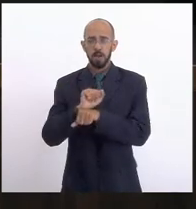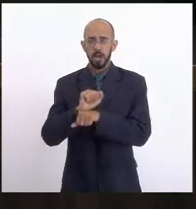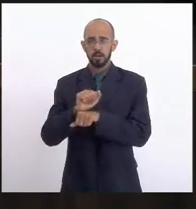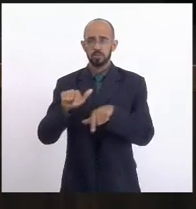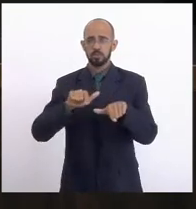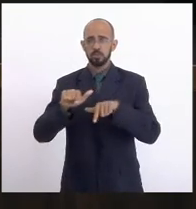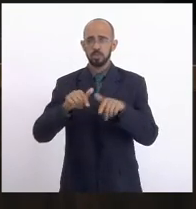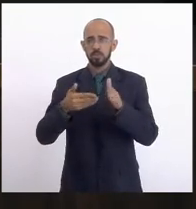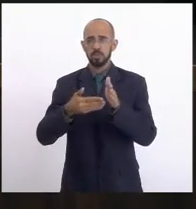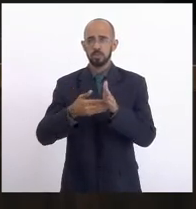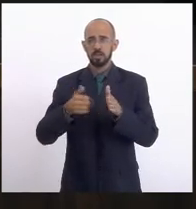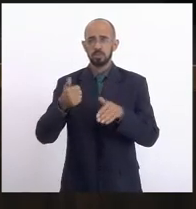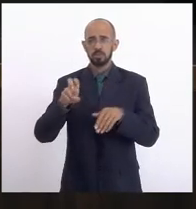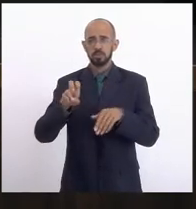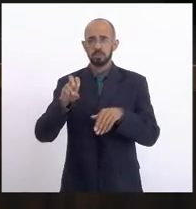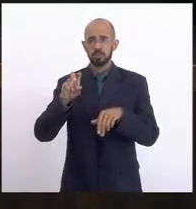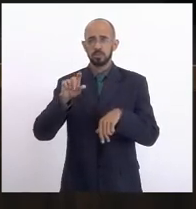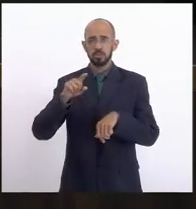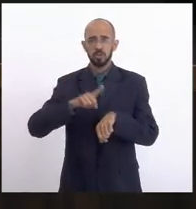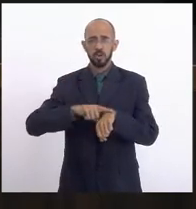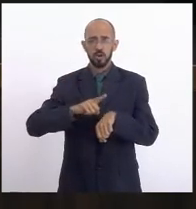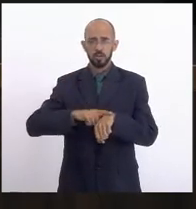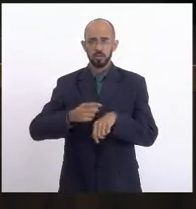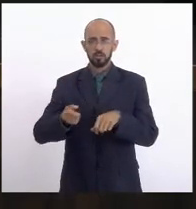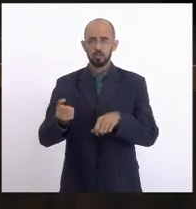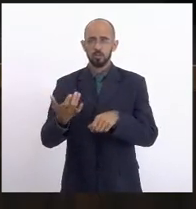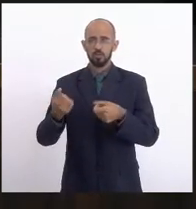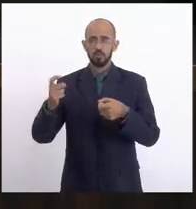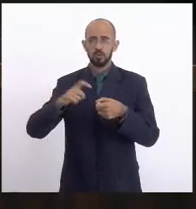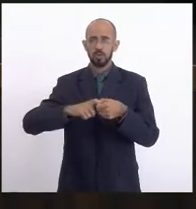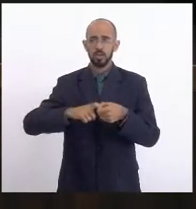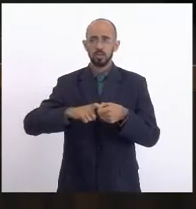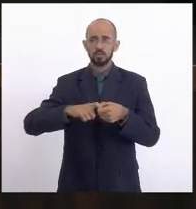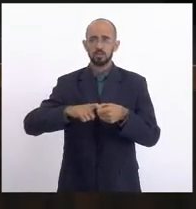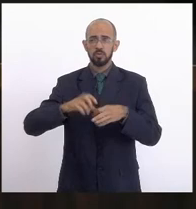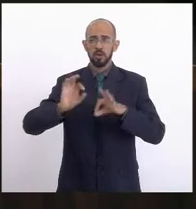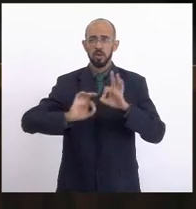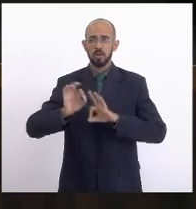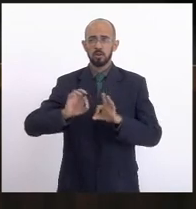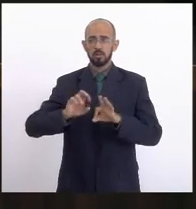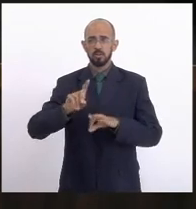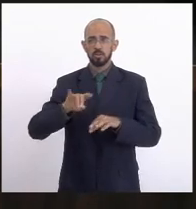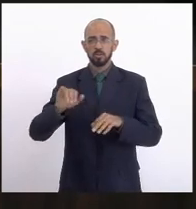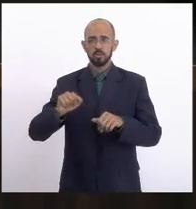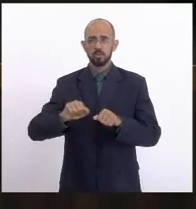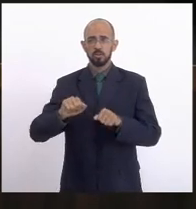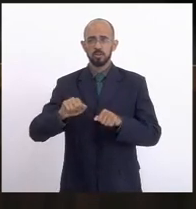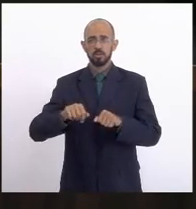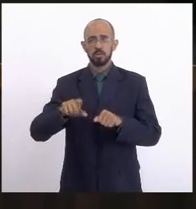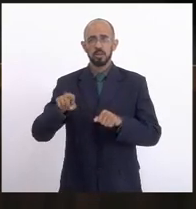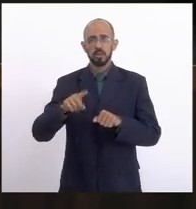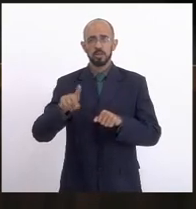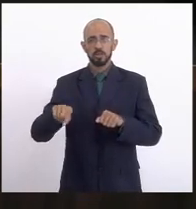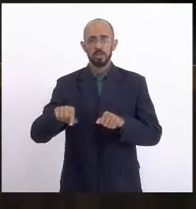horas, quando retornaremos com a ordem do dia. Está suspensa a sessão.